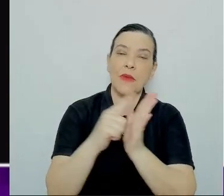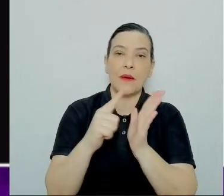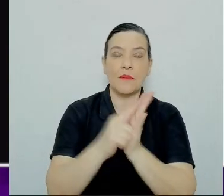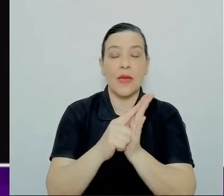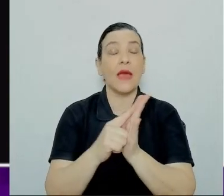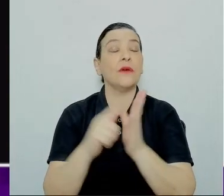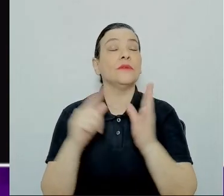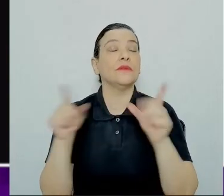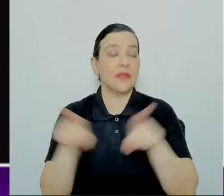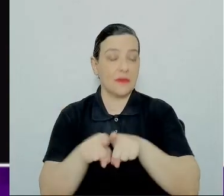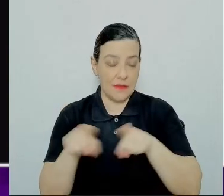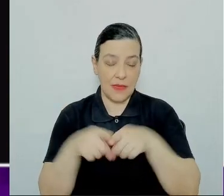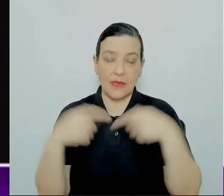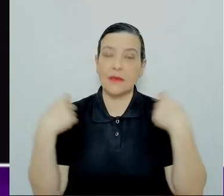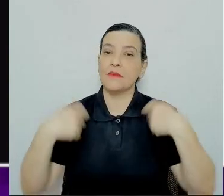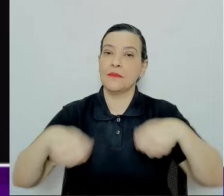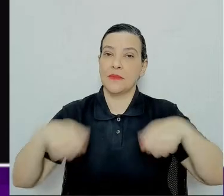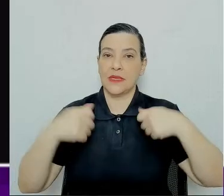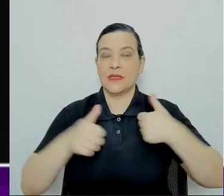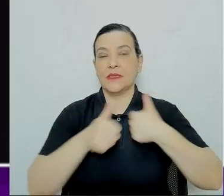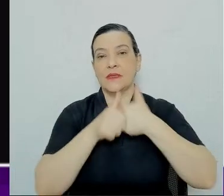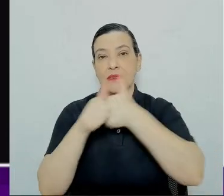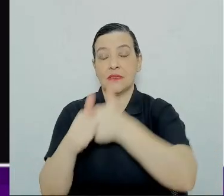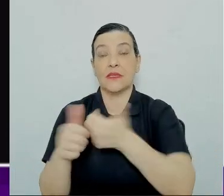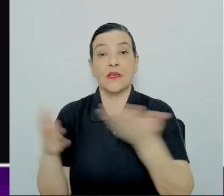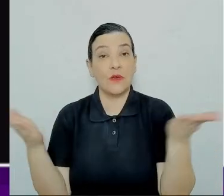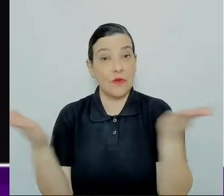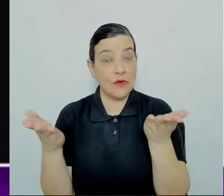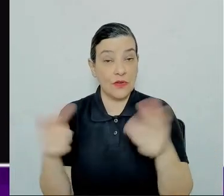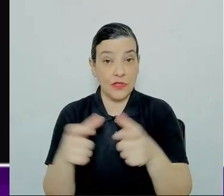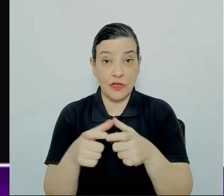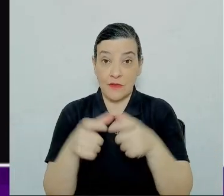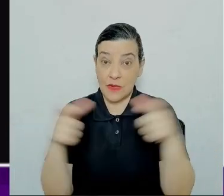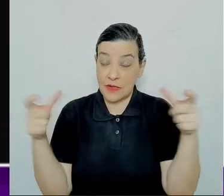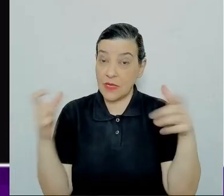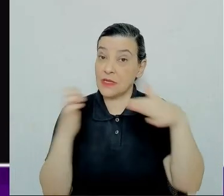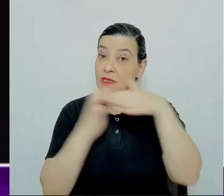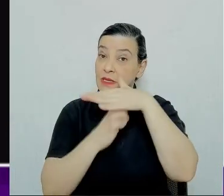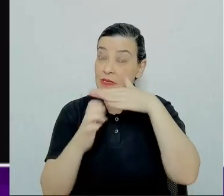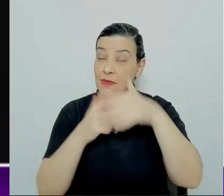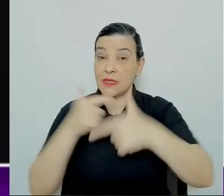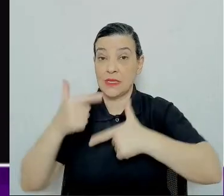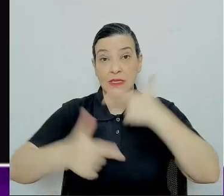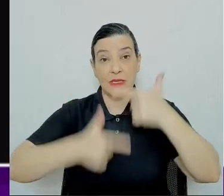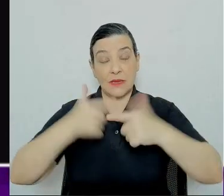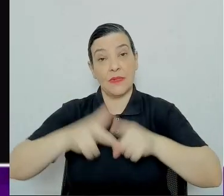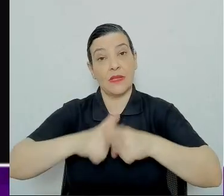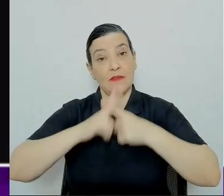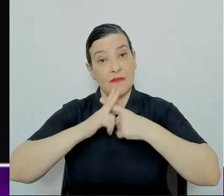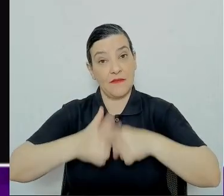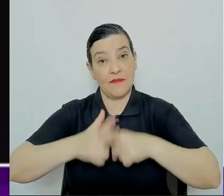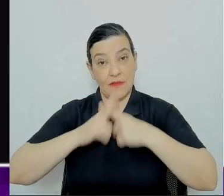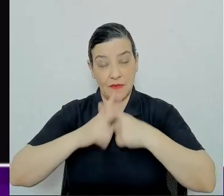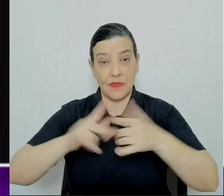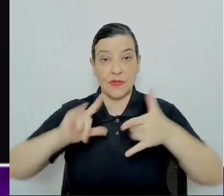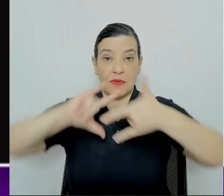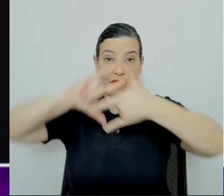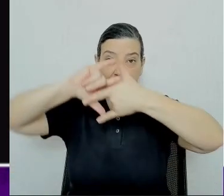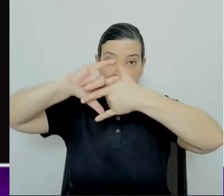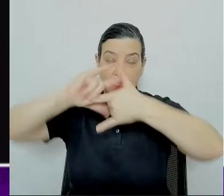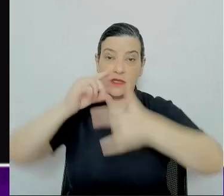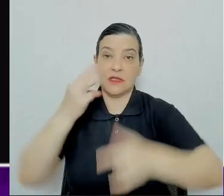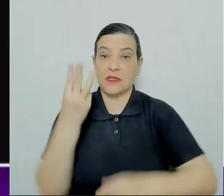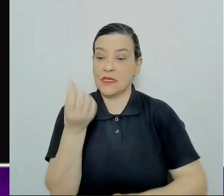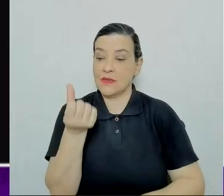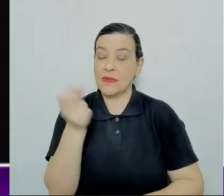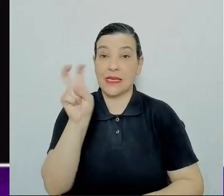também precisa ser monitorado. Hoje, a maioria das empresas trabalha, por exemplo, com ferramentas da suíte do Microsoft 365.